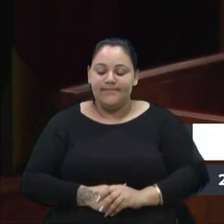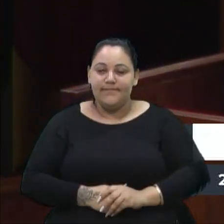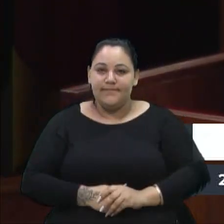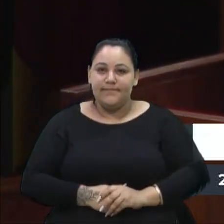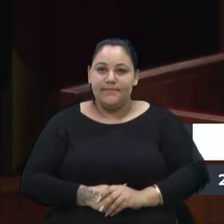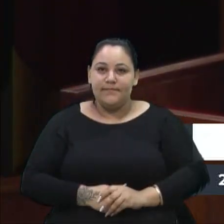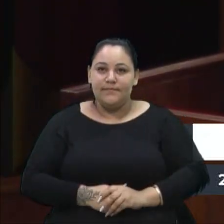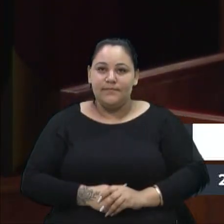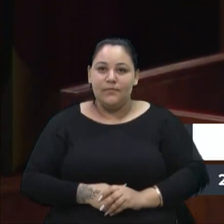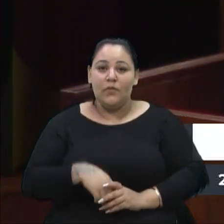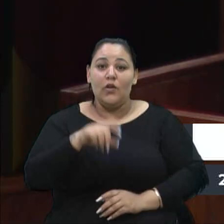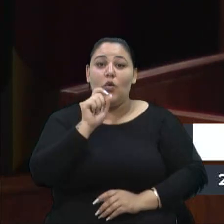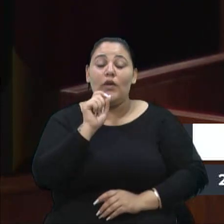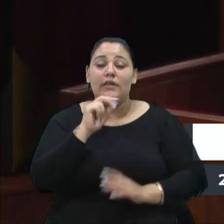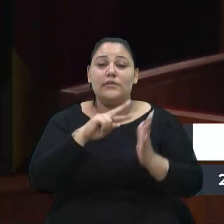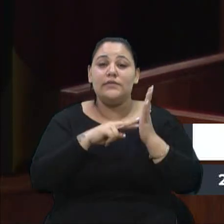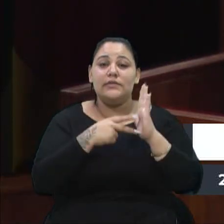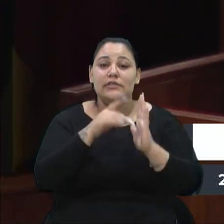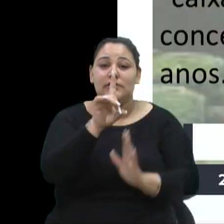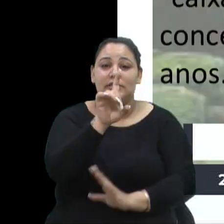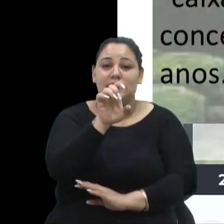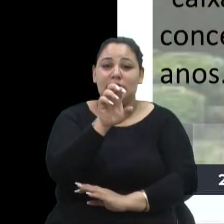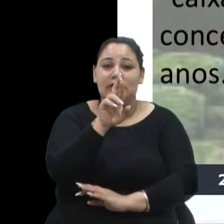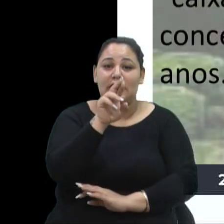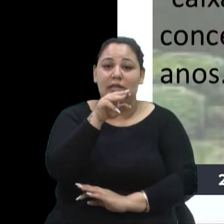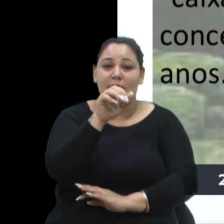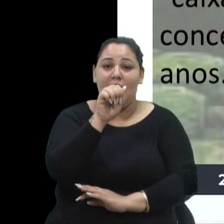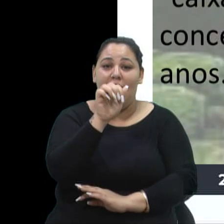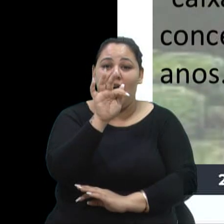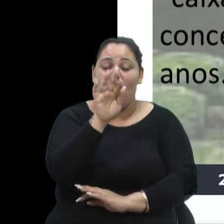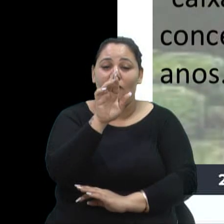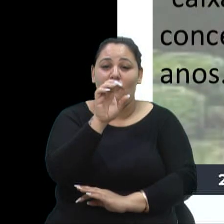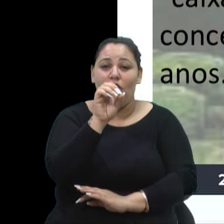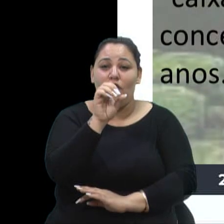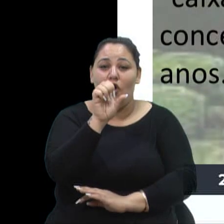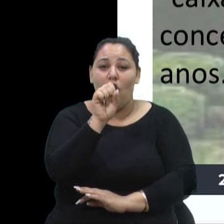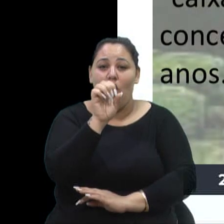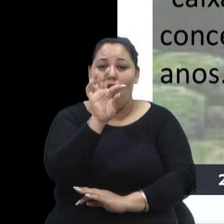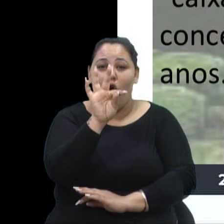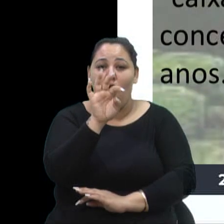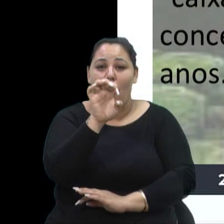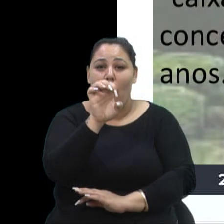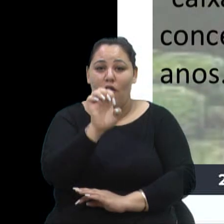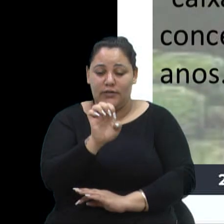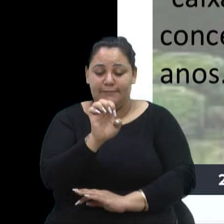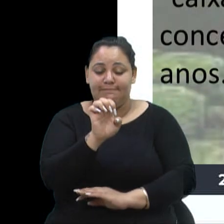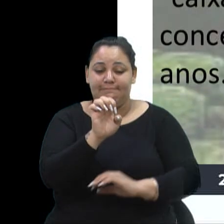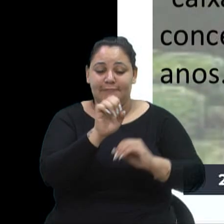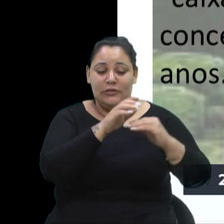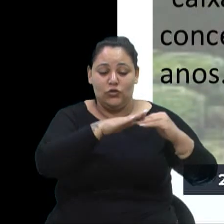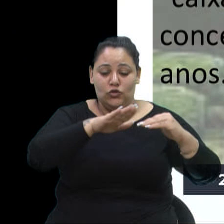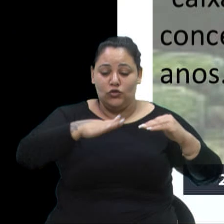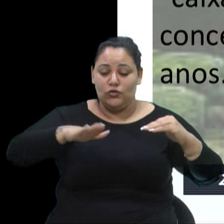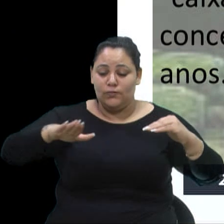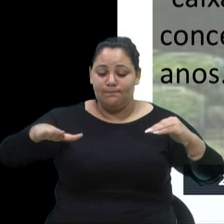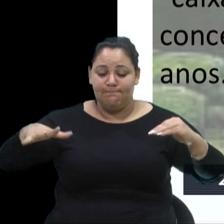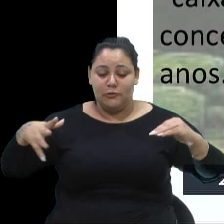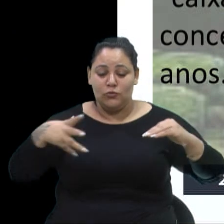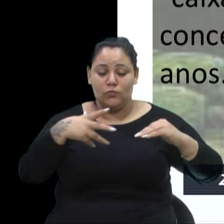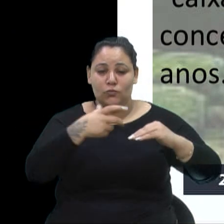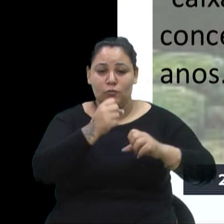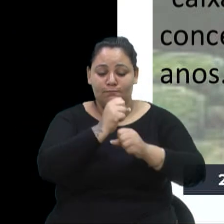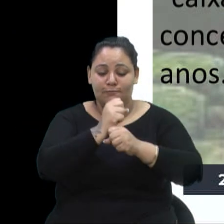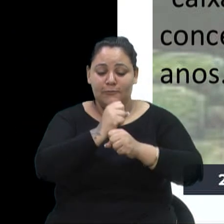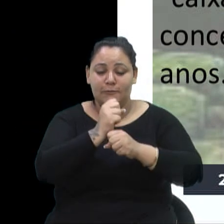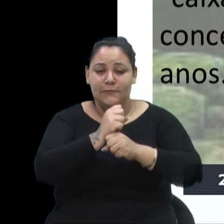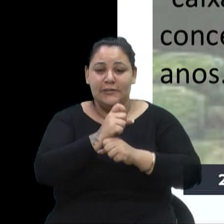O que é o permafrost? É o solo que passa todo ano congelado, cobrindo 25% da superfície do hemisfério